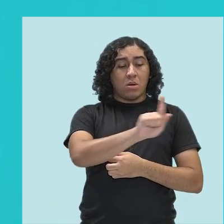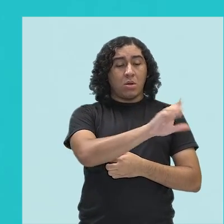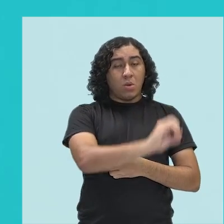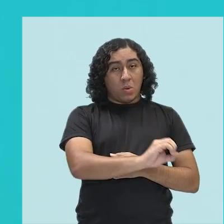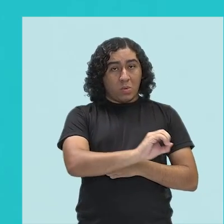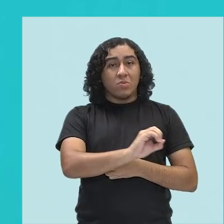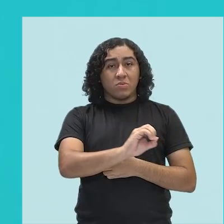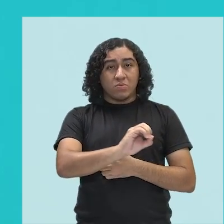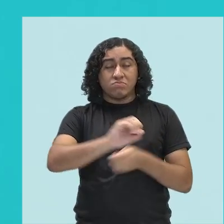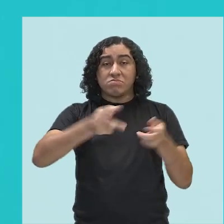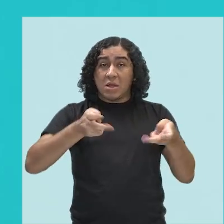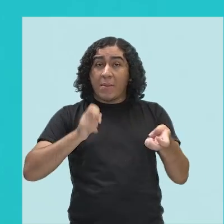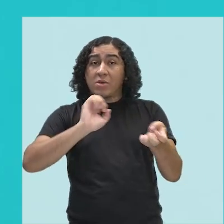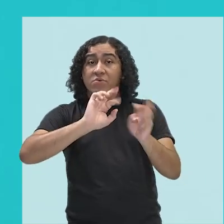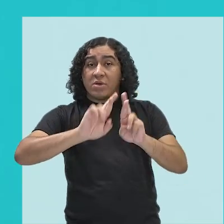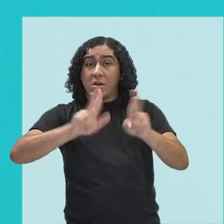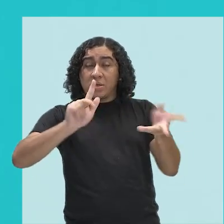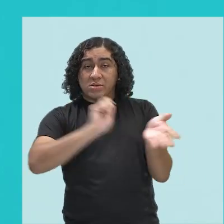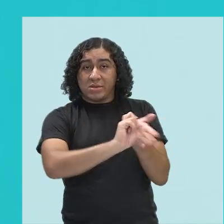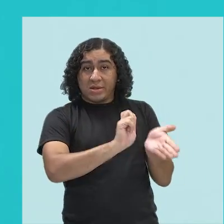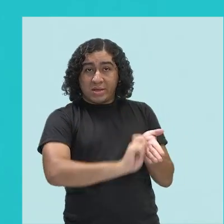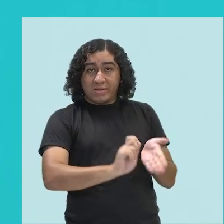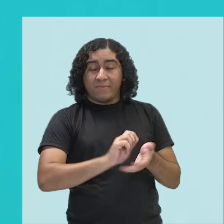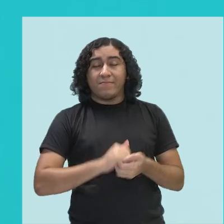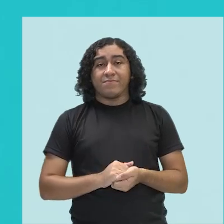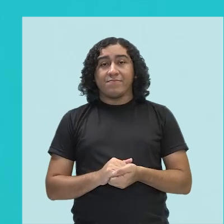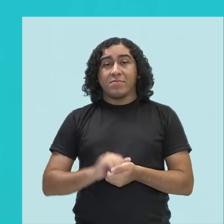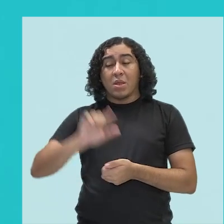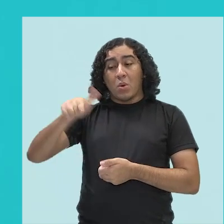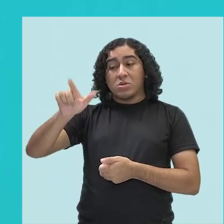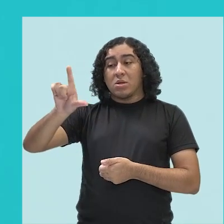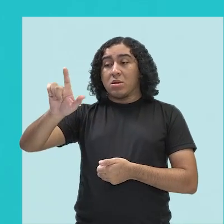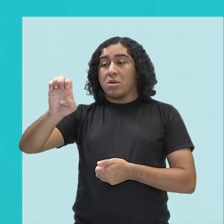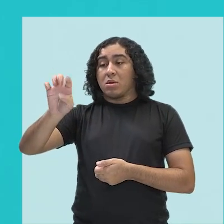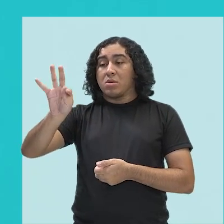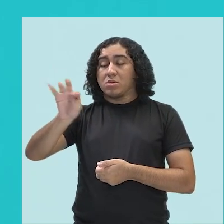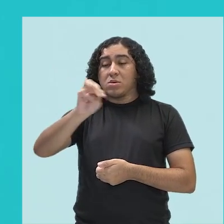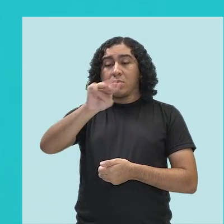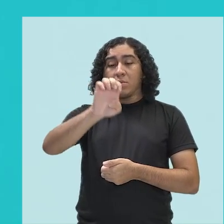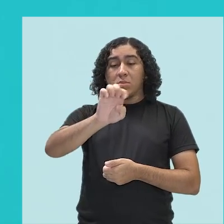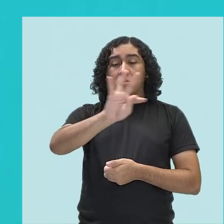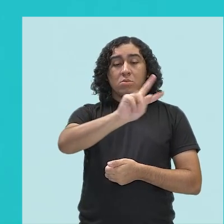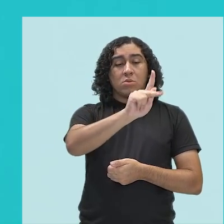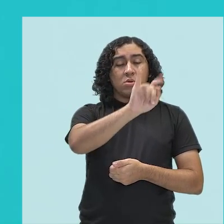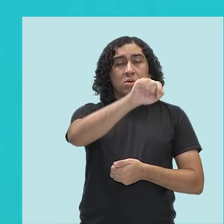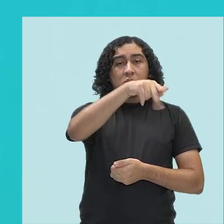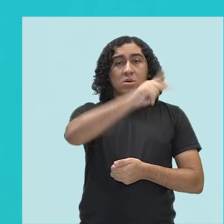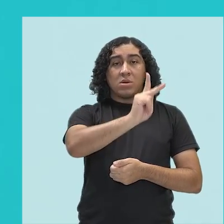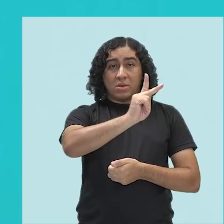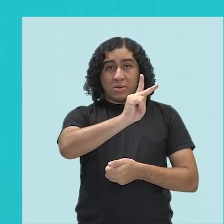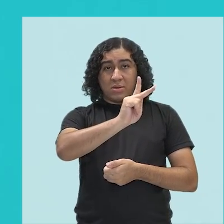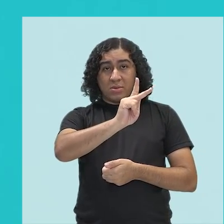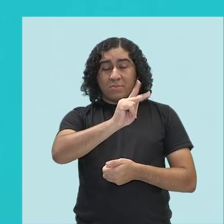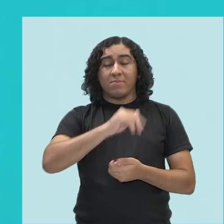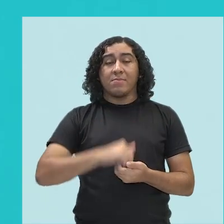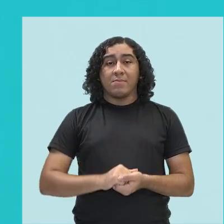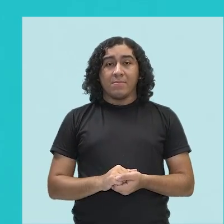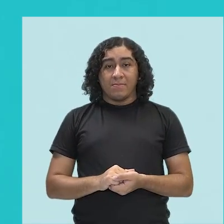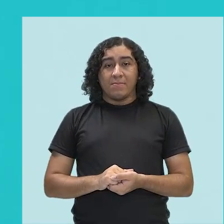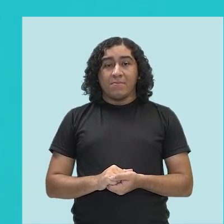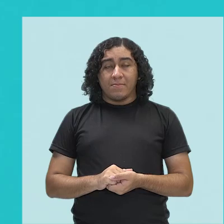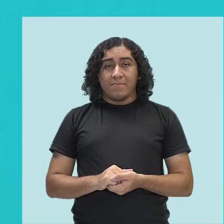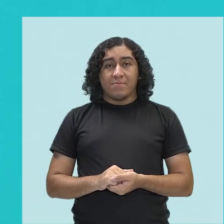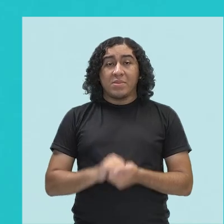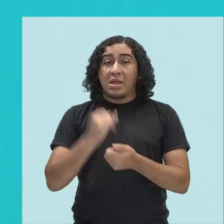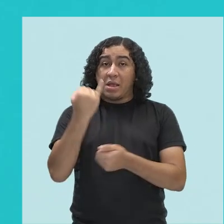I gotta go. Tivemos o let me think, let me think, let me think. Me deixe pensar.